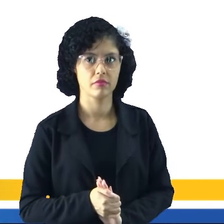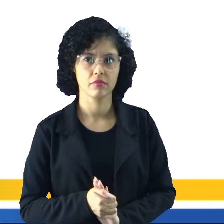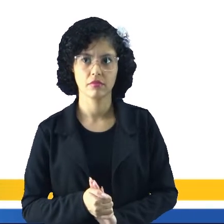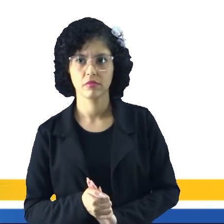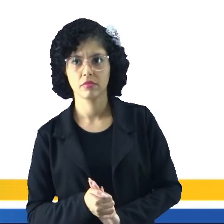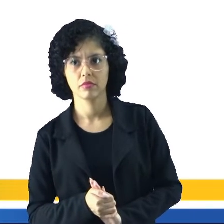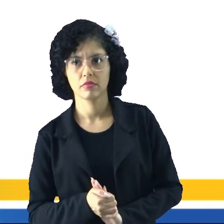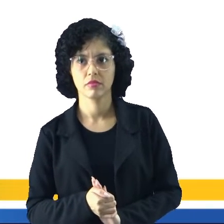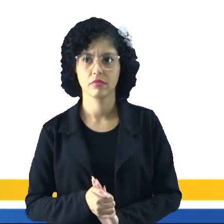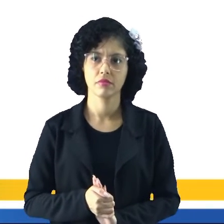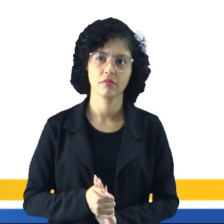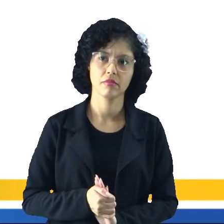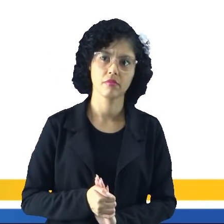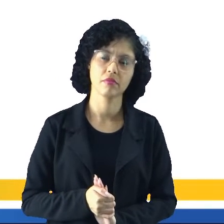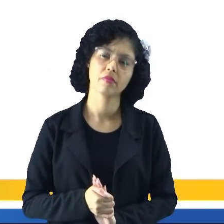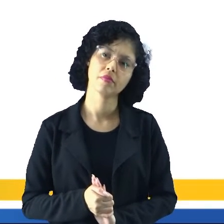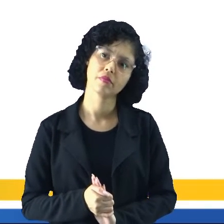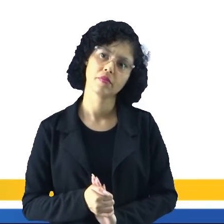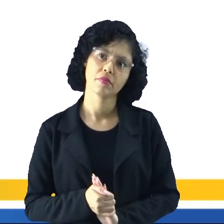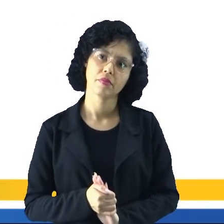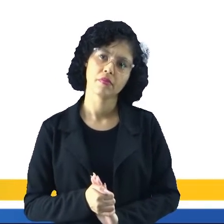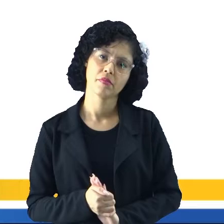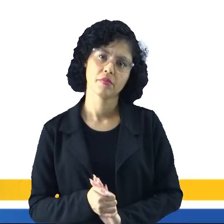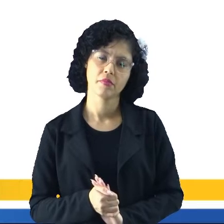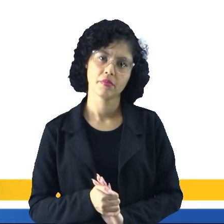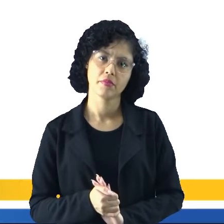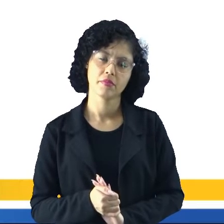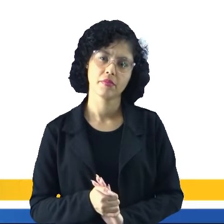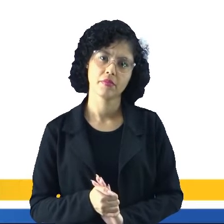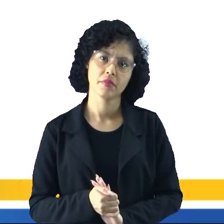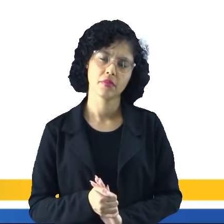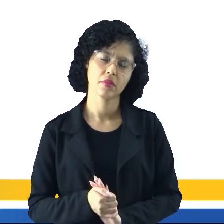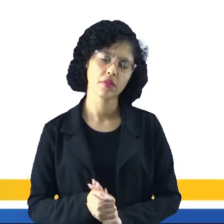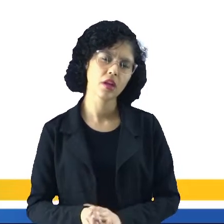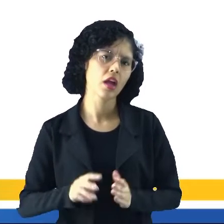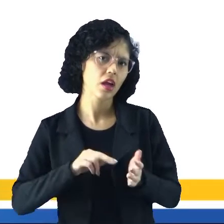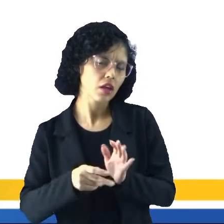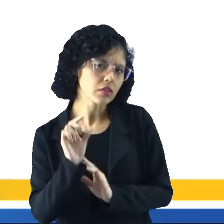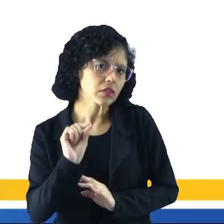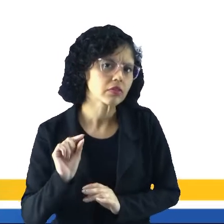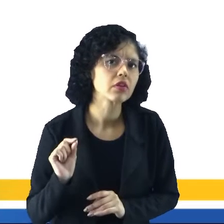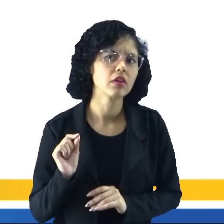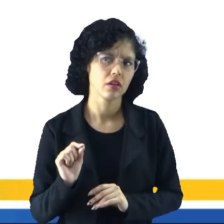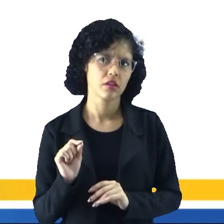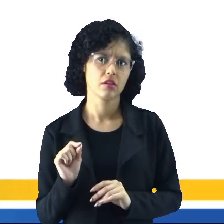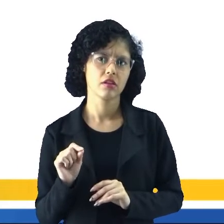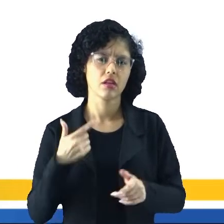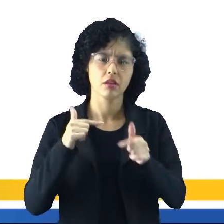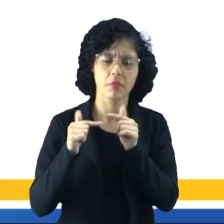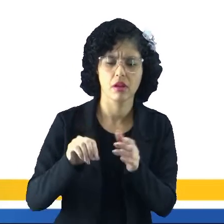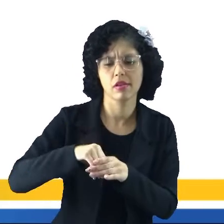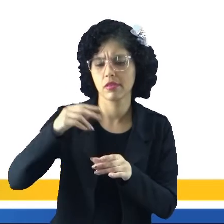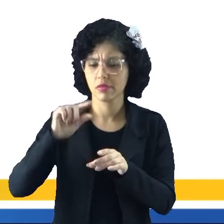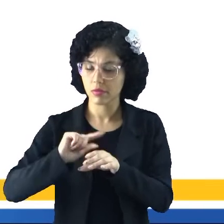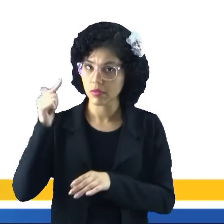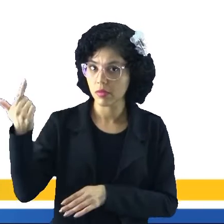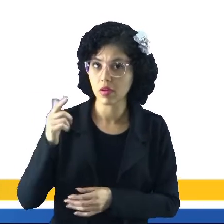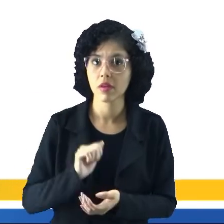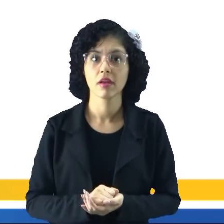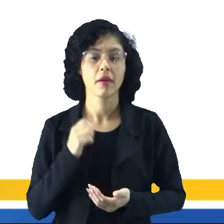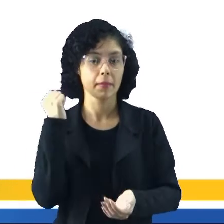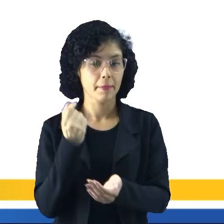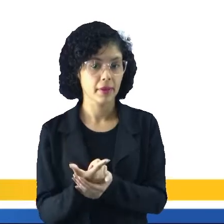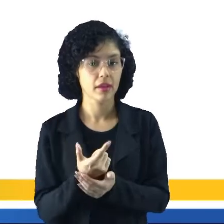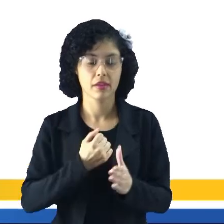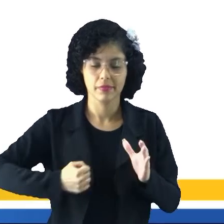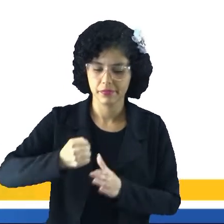cocineira, lavadeira e mucama e demais, é pouco mulher? Ou seja, então, Susanita, quer dizer que a mulher que trabalha fora, que ela paga a